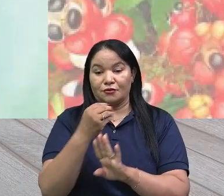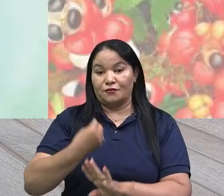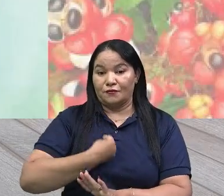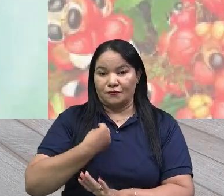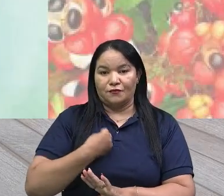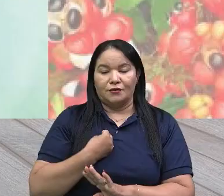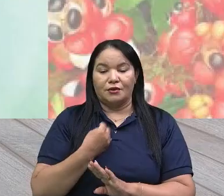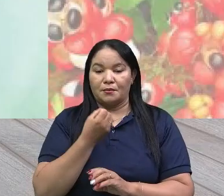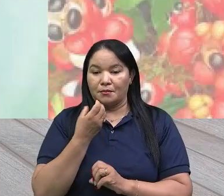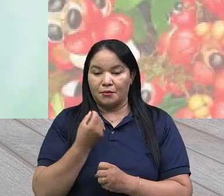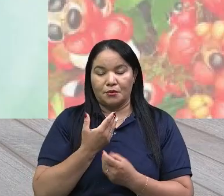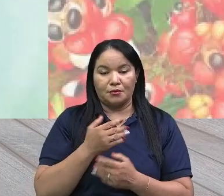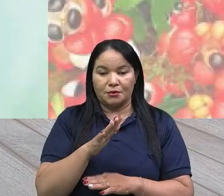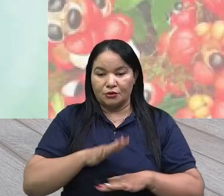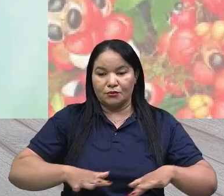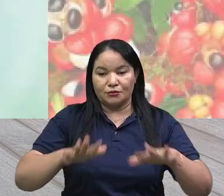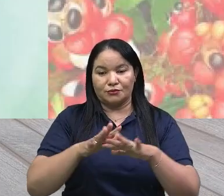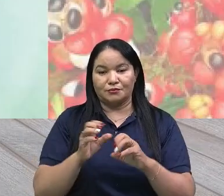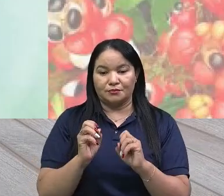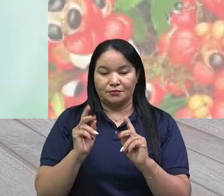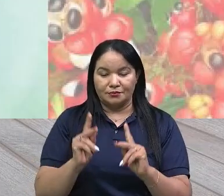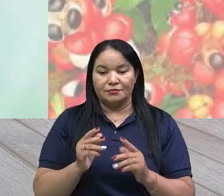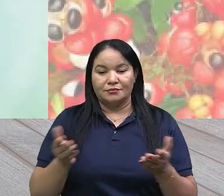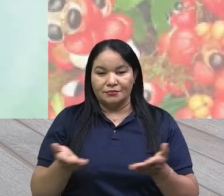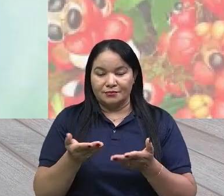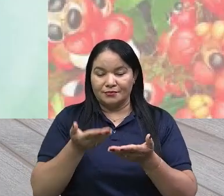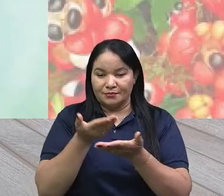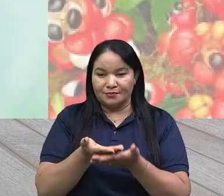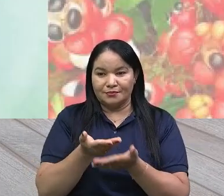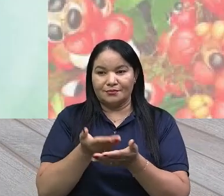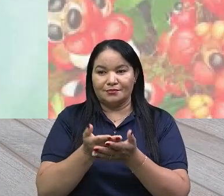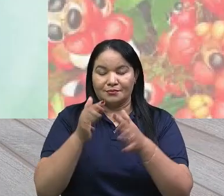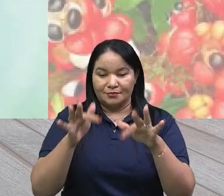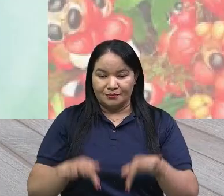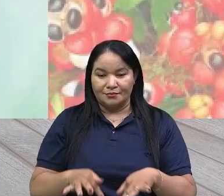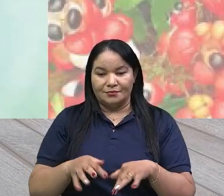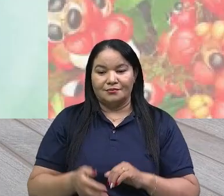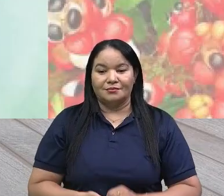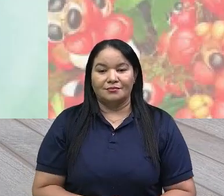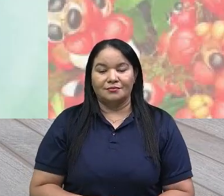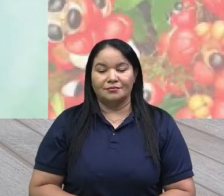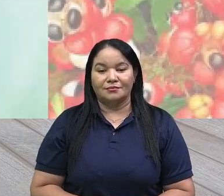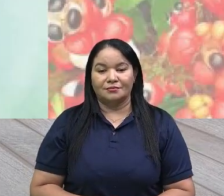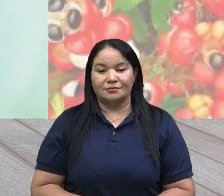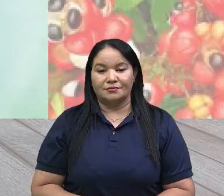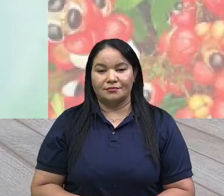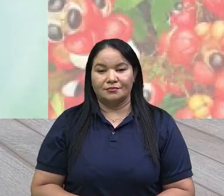habitável para todos, não é isso? É isso mesmo. E assim a gente finaliza esse momento da nossa aula.